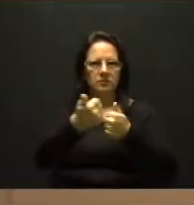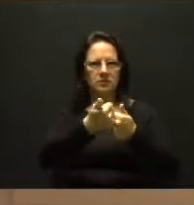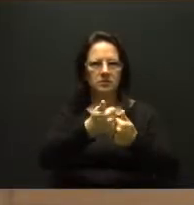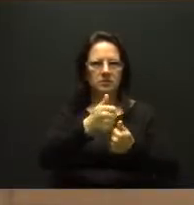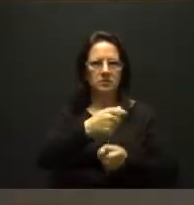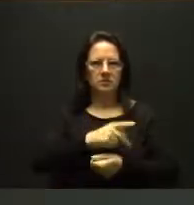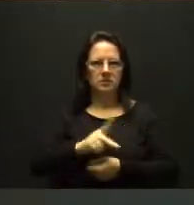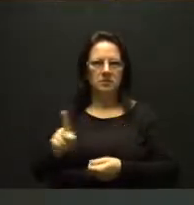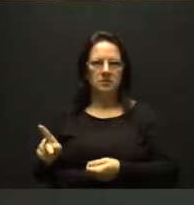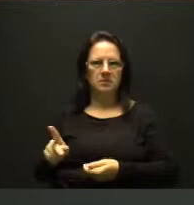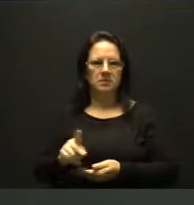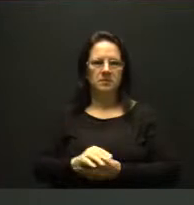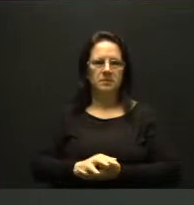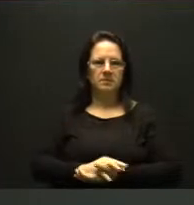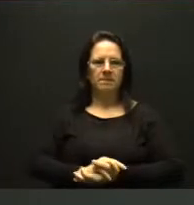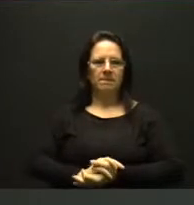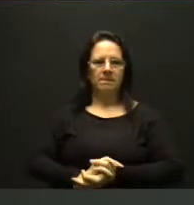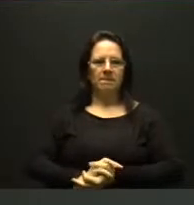a presidência